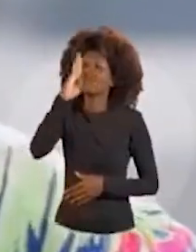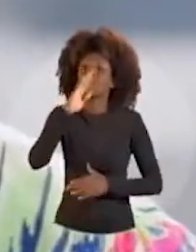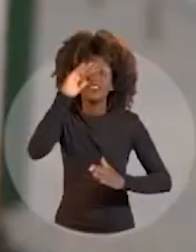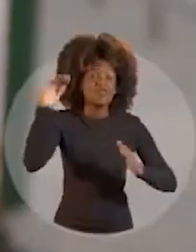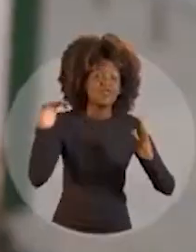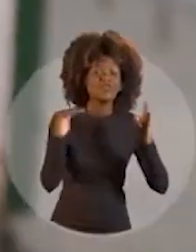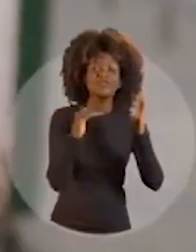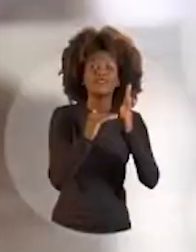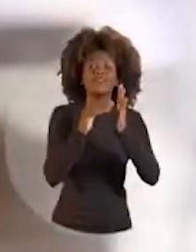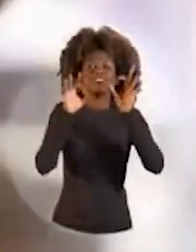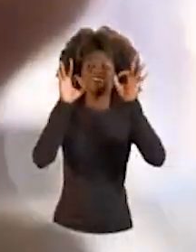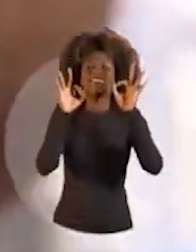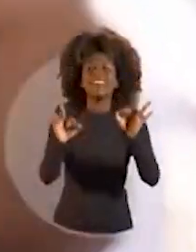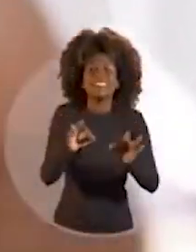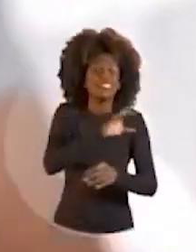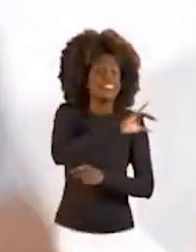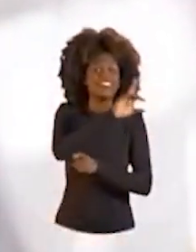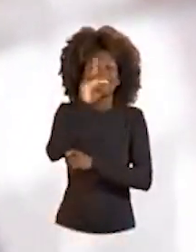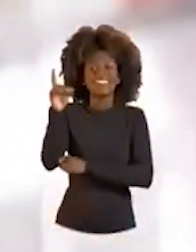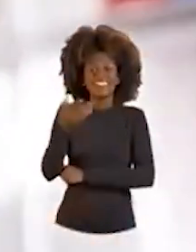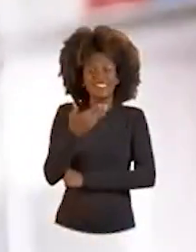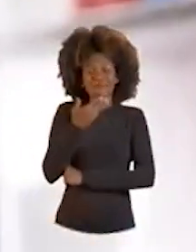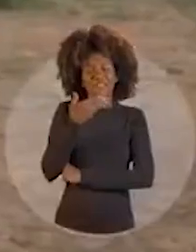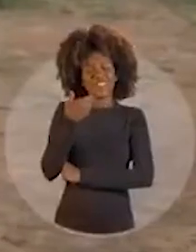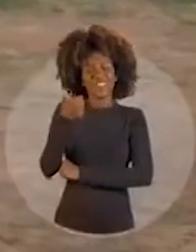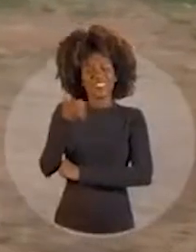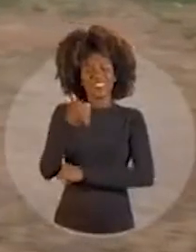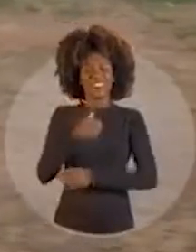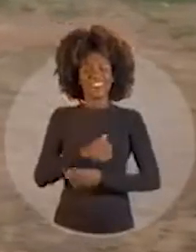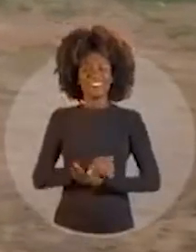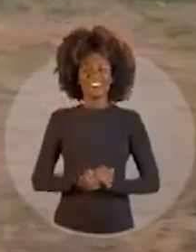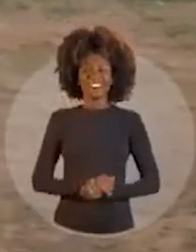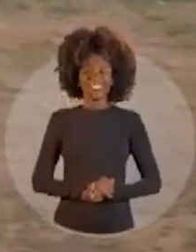Brasil, a certeza de dias melhores.